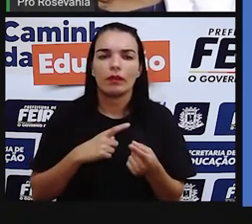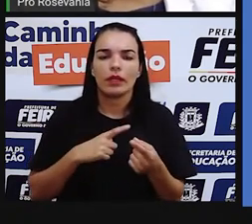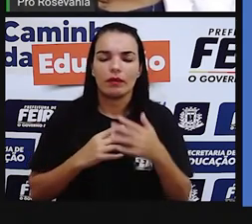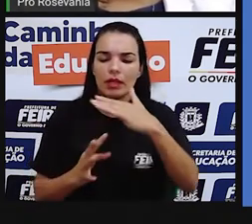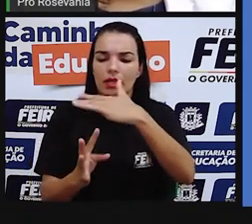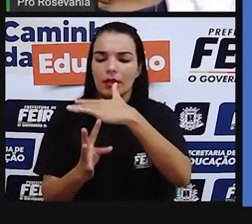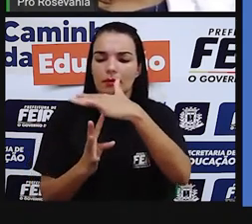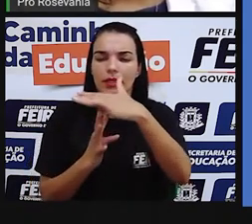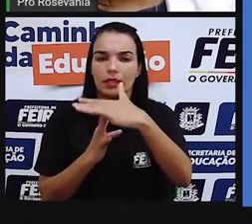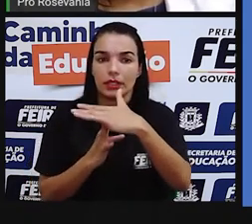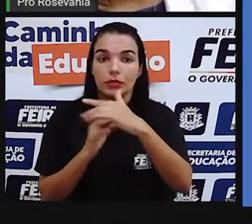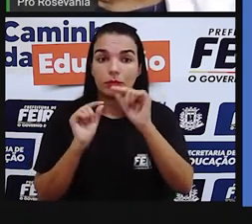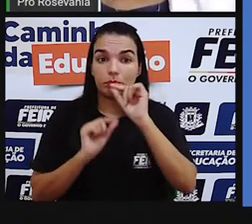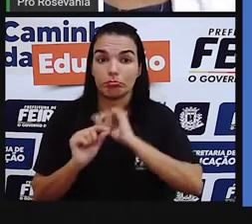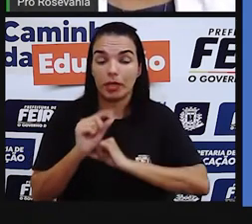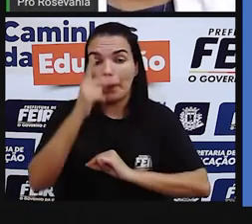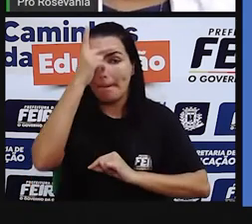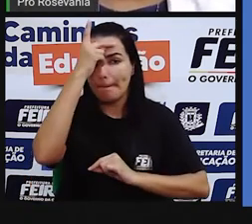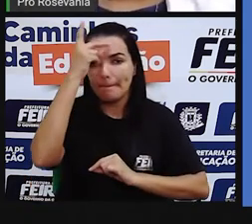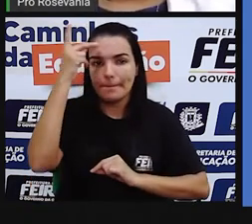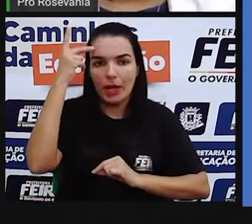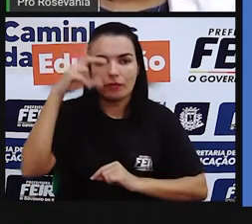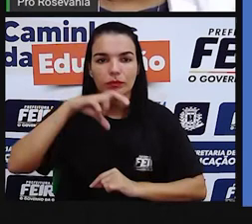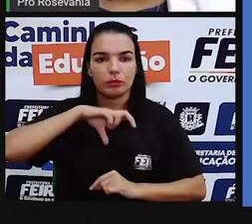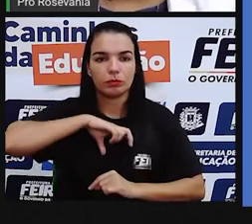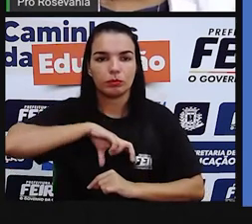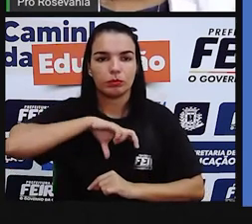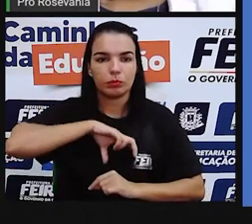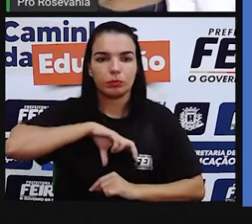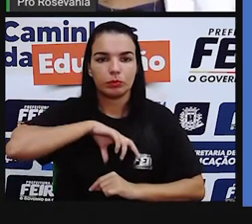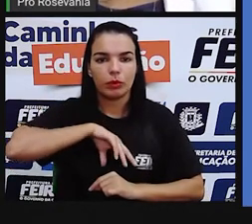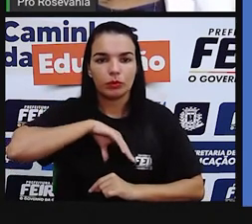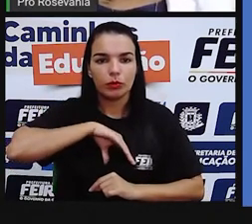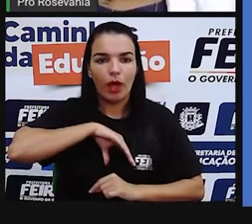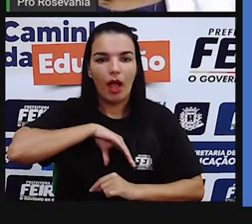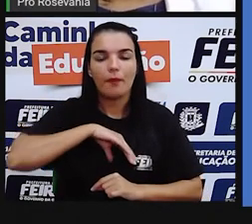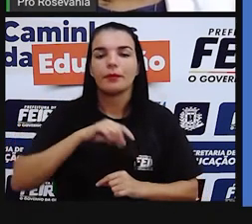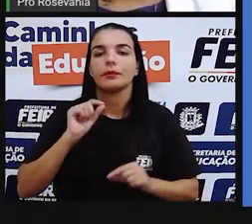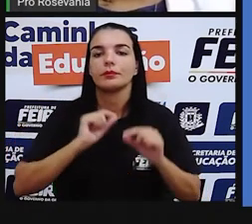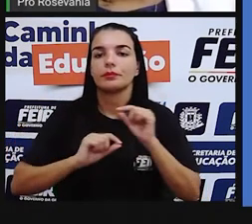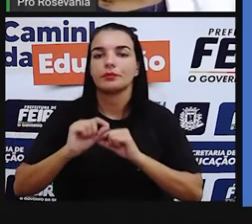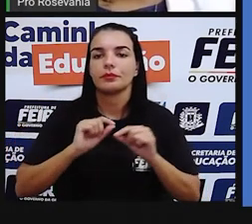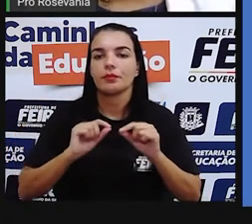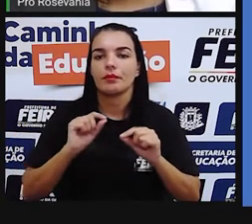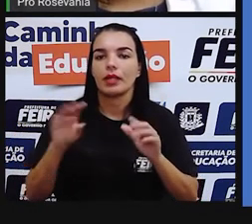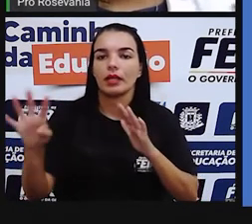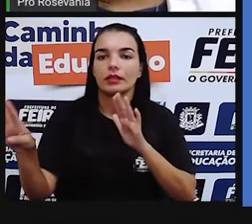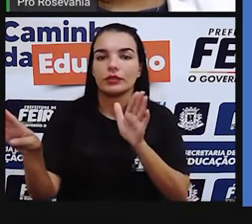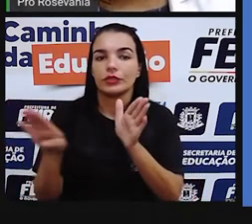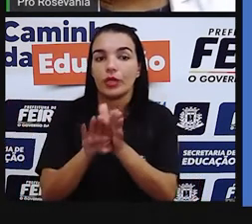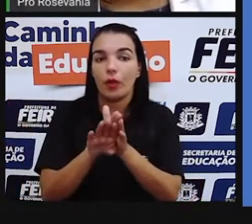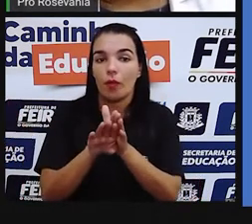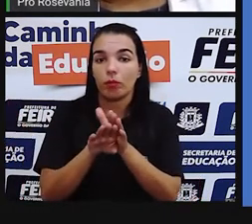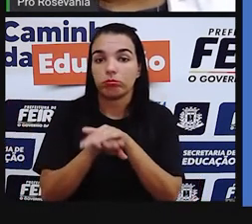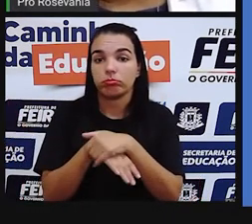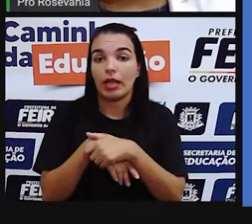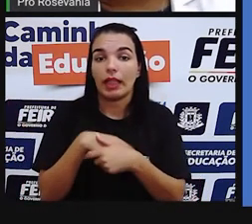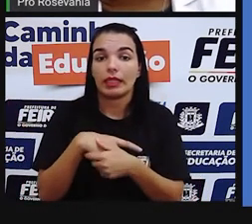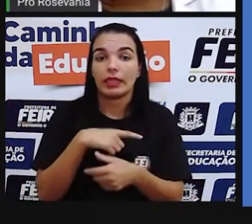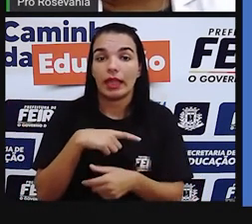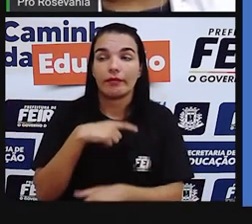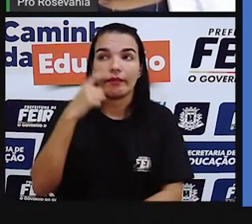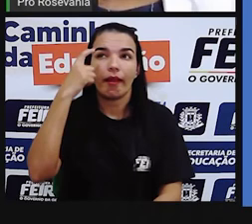vocês sabem, eles chegaram aqui, né, no século XVI. E aí, consequentemente, né, com a ideia de